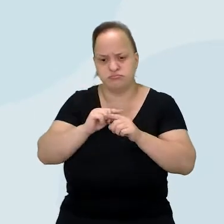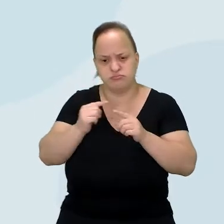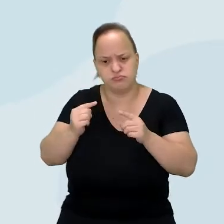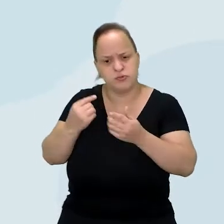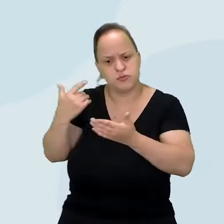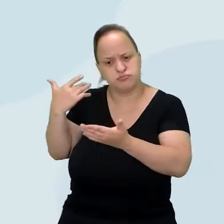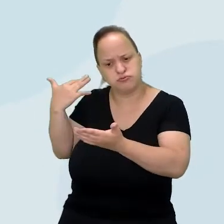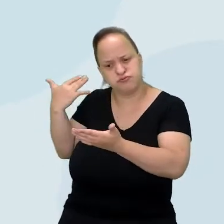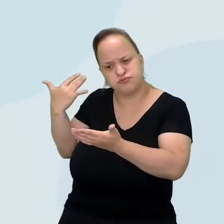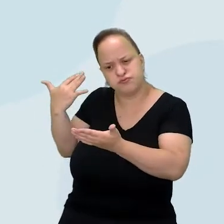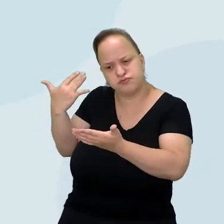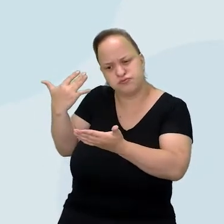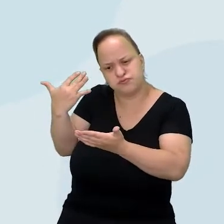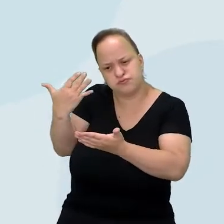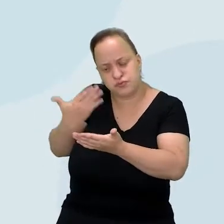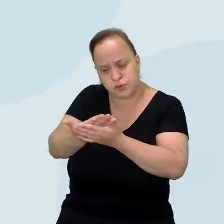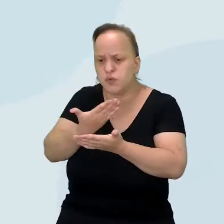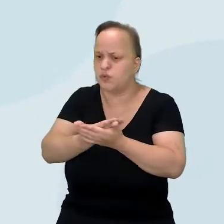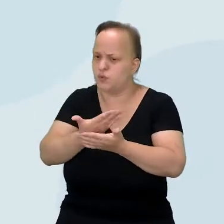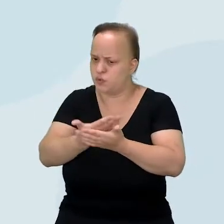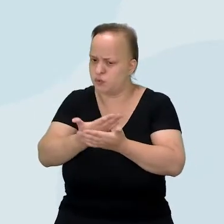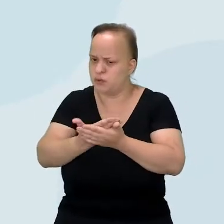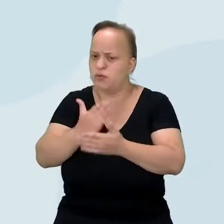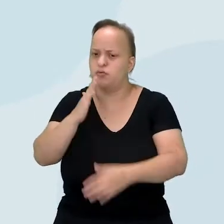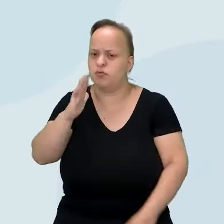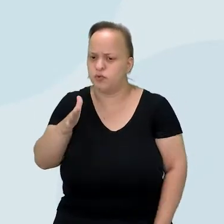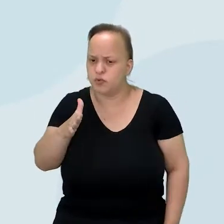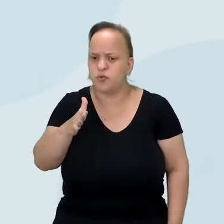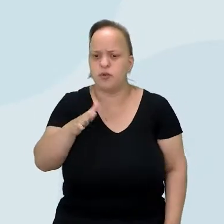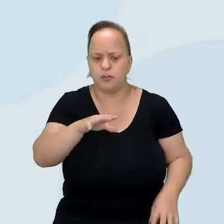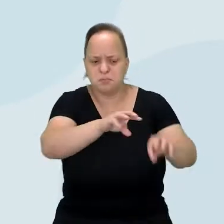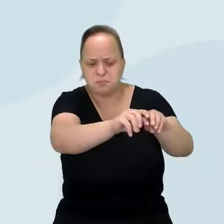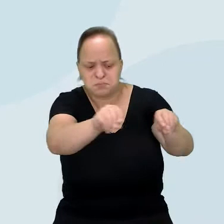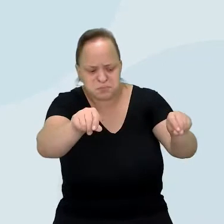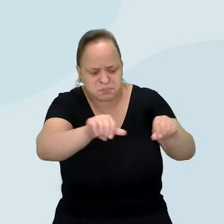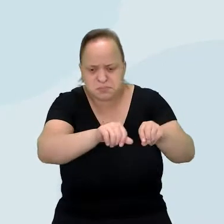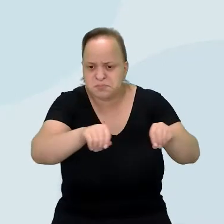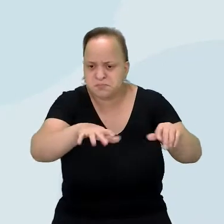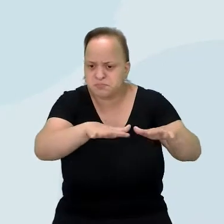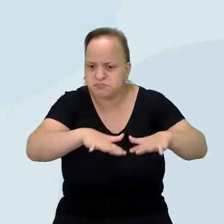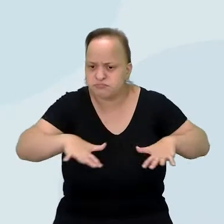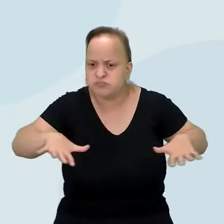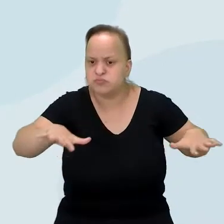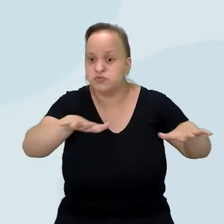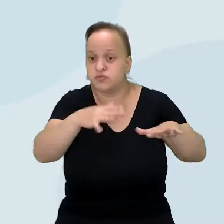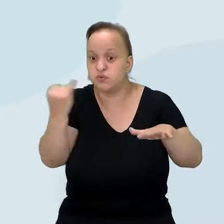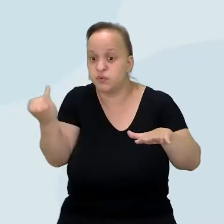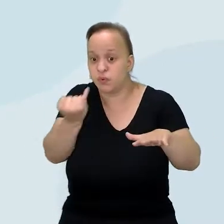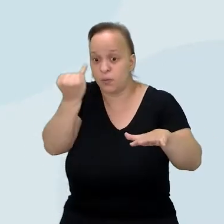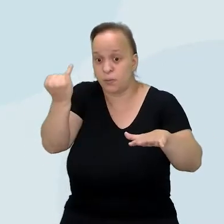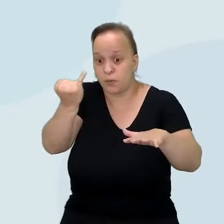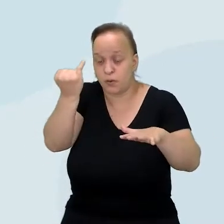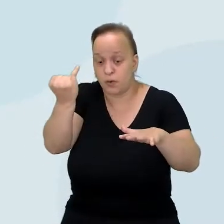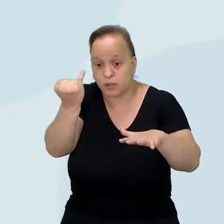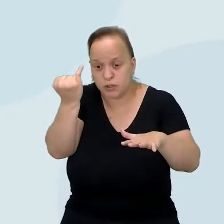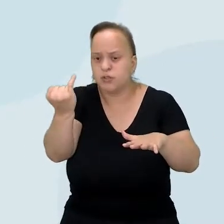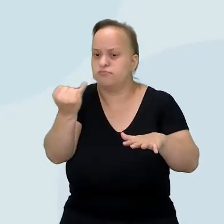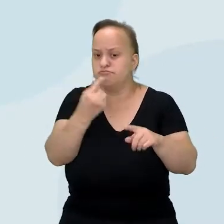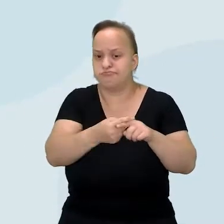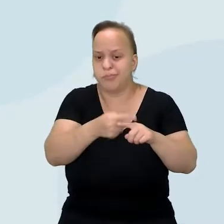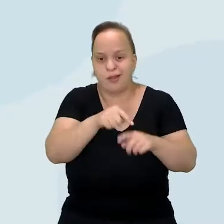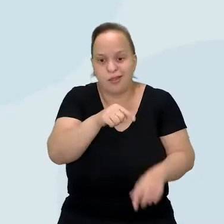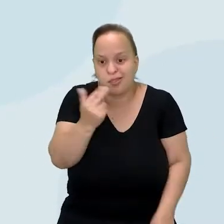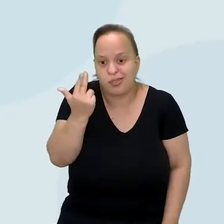nosso aprofundamento. A gente sabe que os solos são importantes, pois eles são um recurso natural